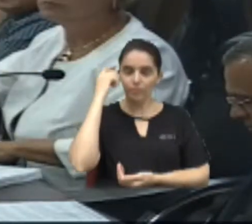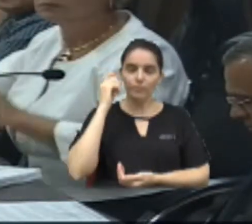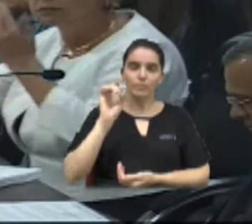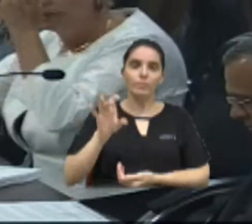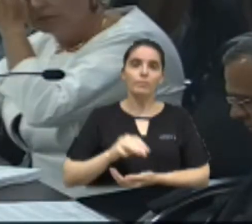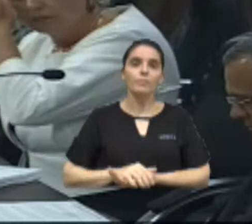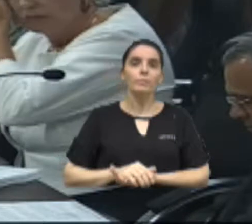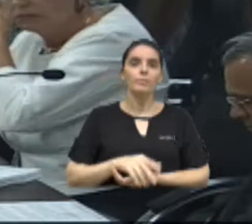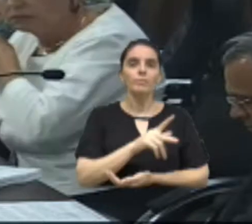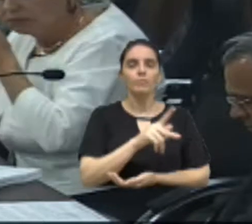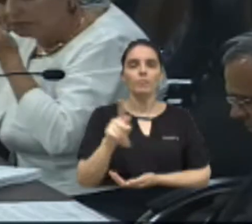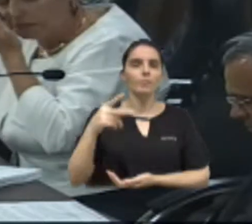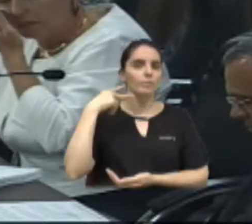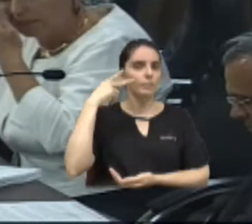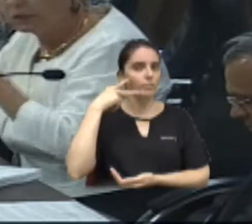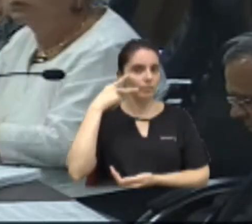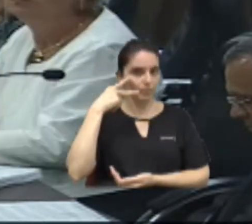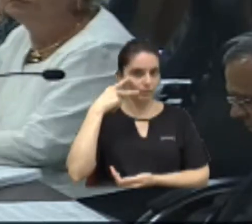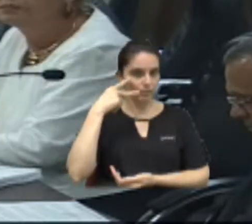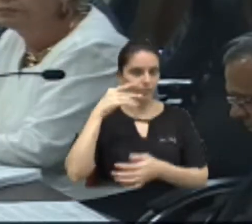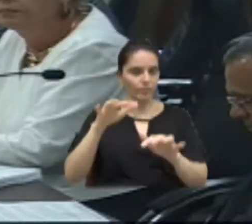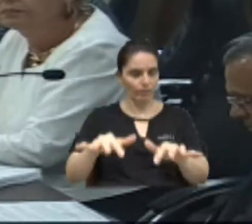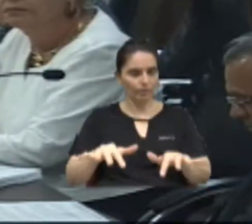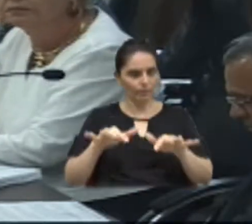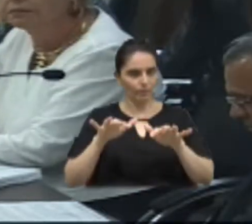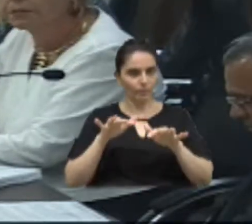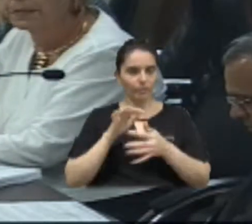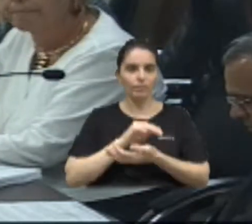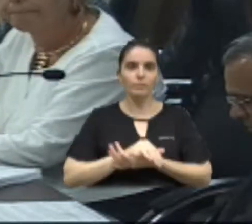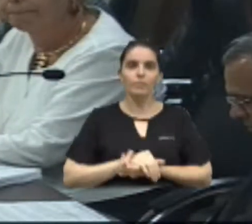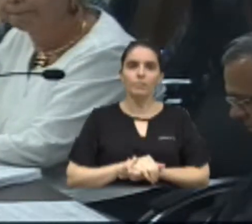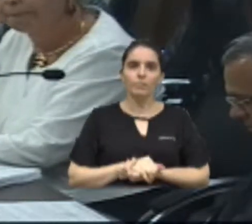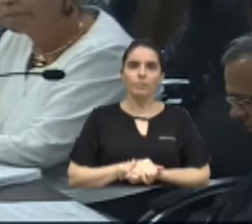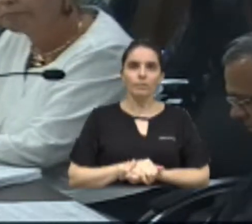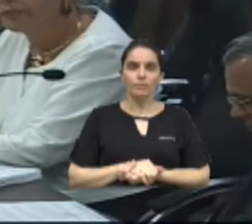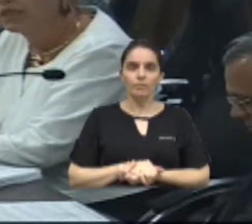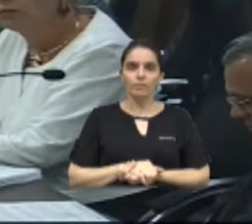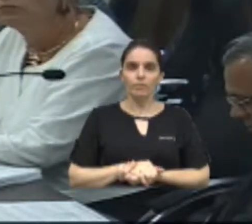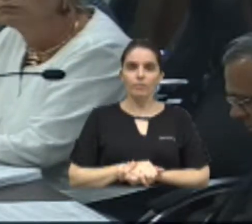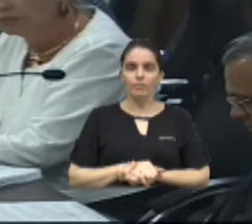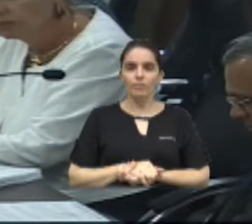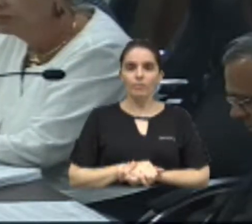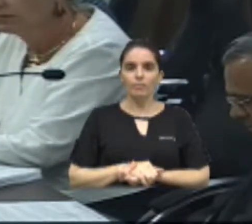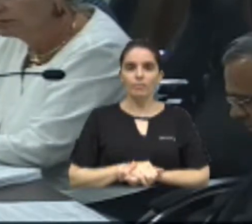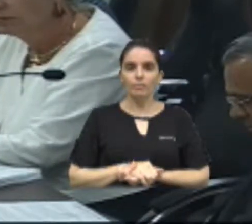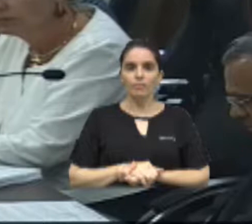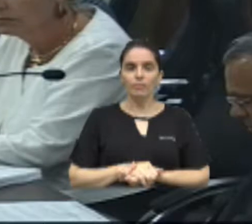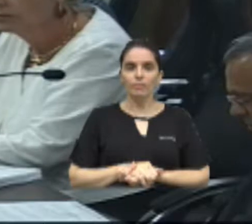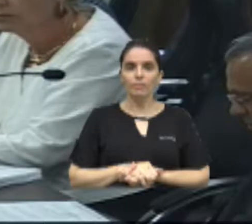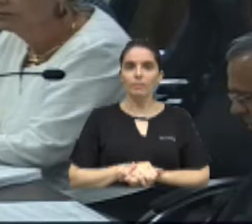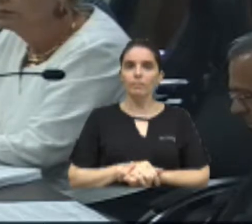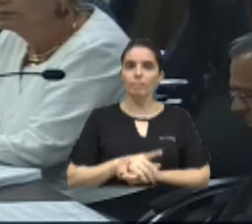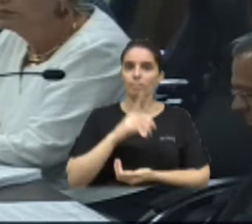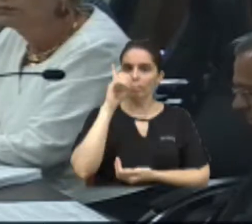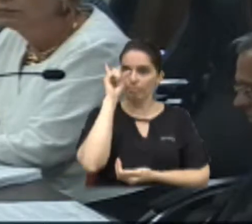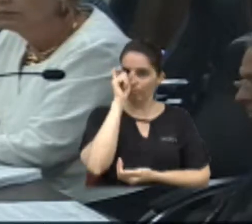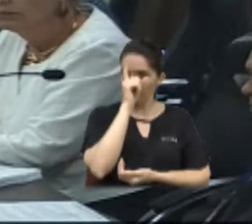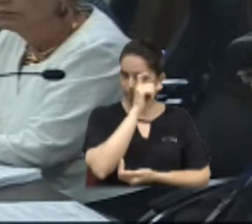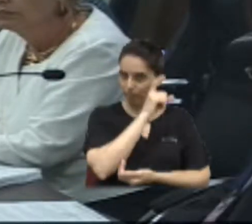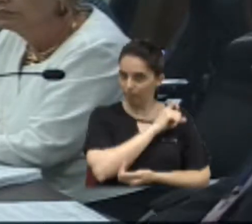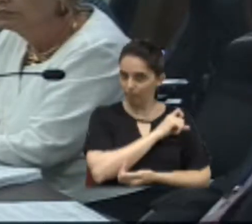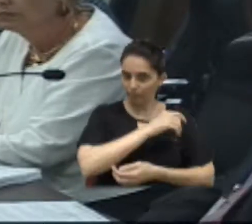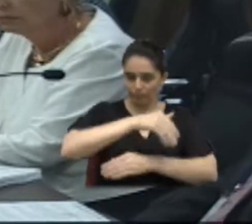Senhor presidente, vereadores e vereadoras, público presente. Existem algumas dificuldades, vereadora Érica. Eu tenho notado ali